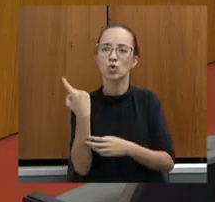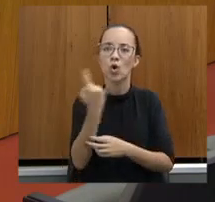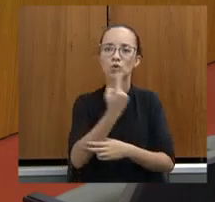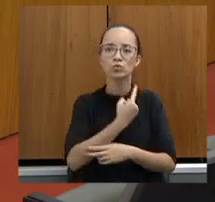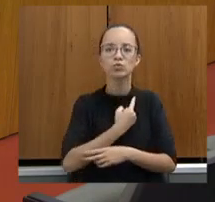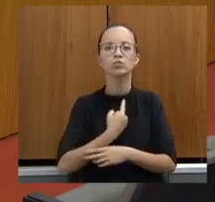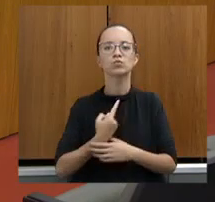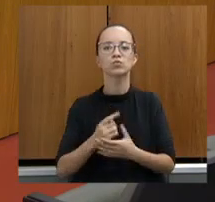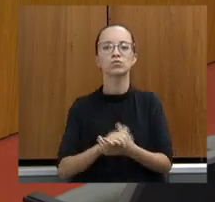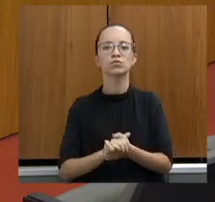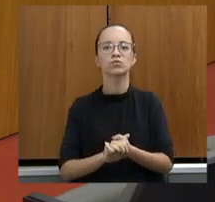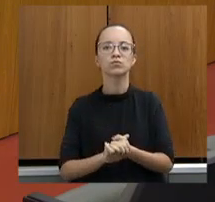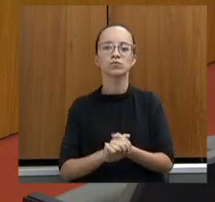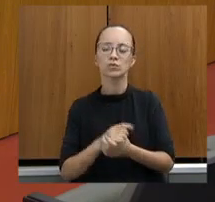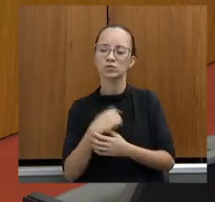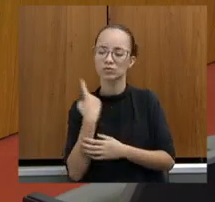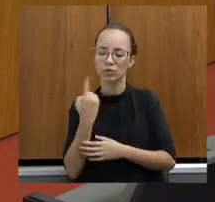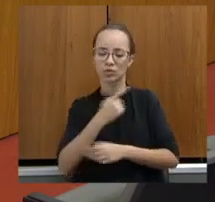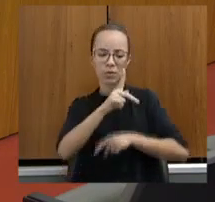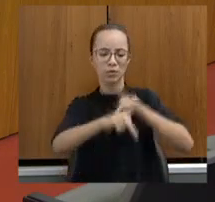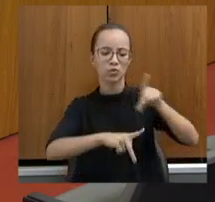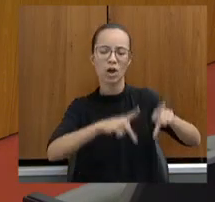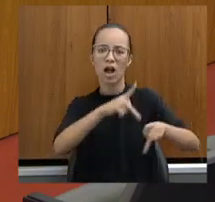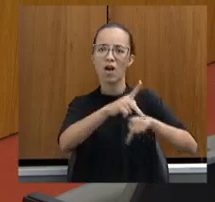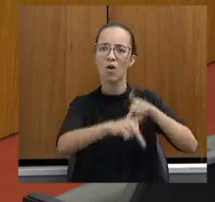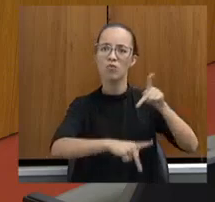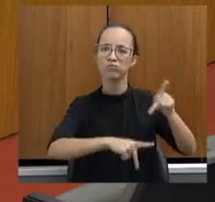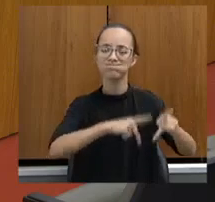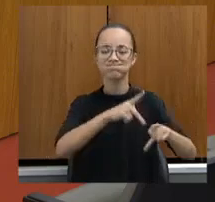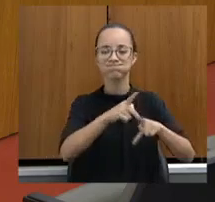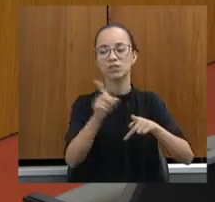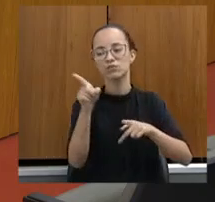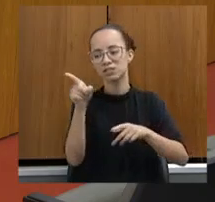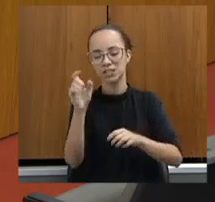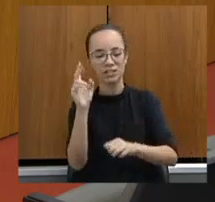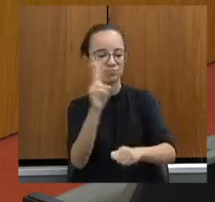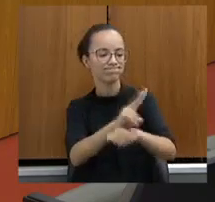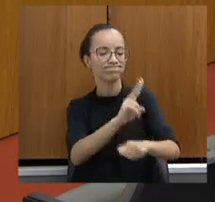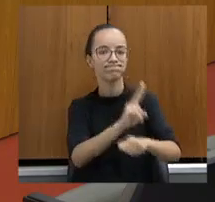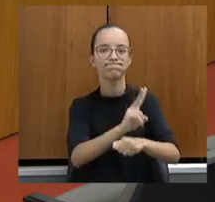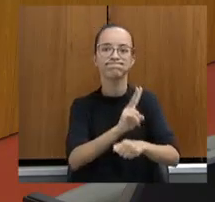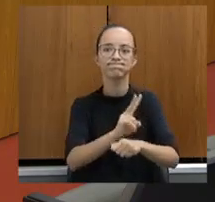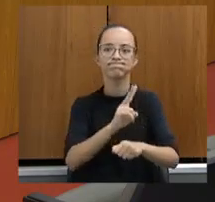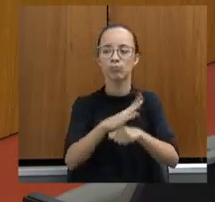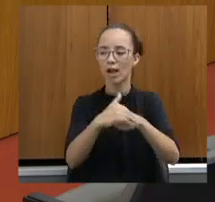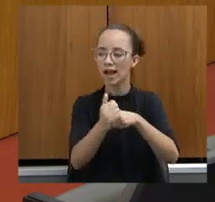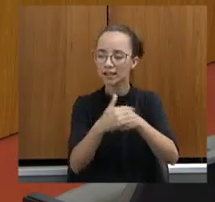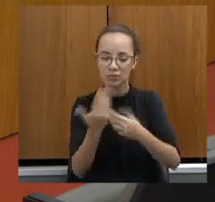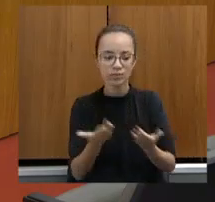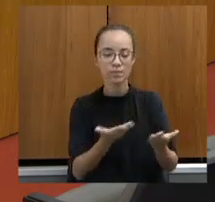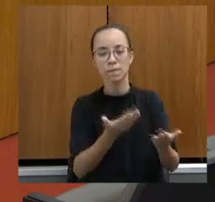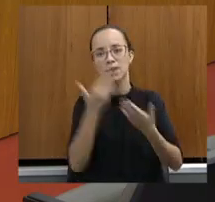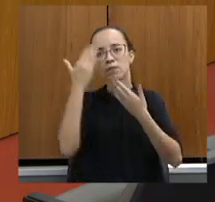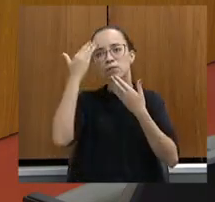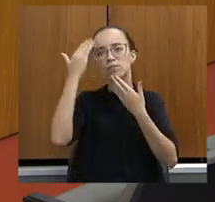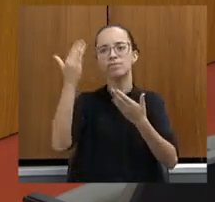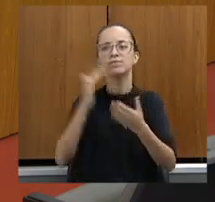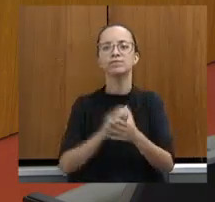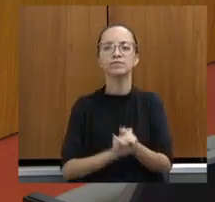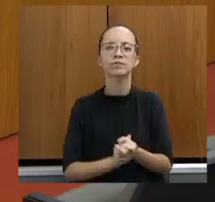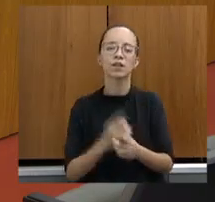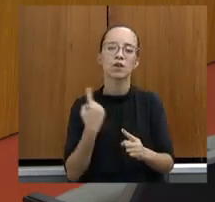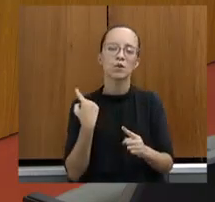nossos atingidos da forma como você tem feito do carinho como você tem feito eu sou muito grata porque isso foi o maior